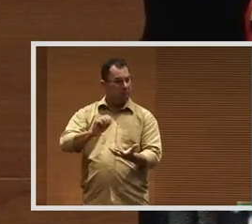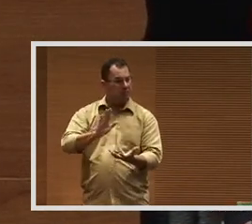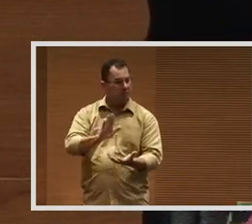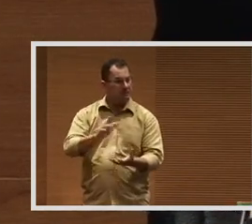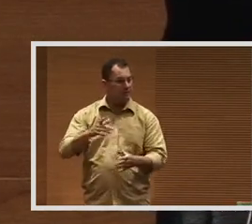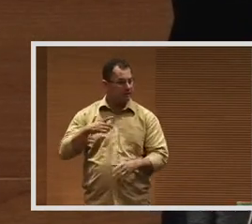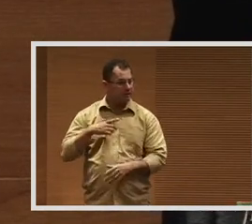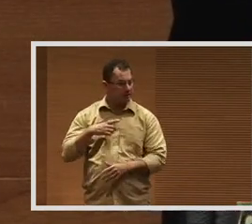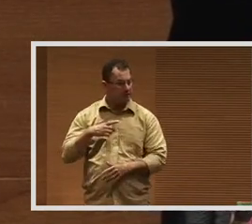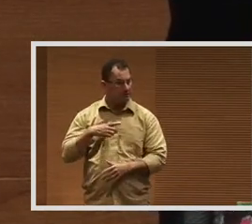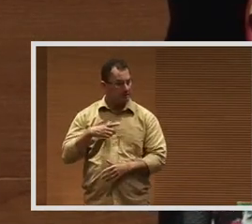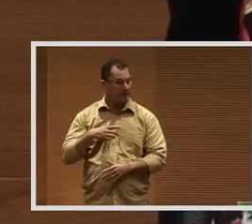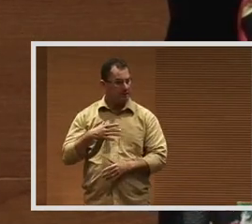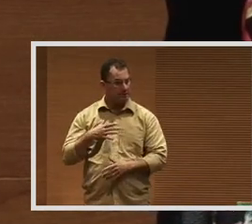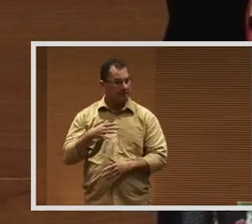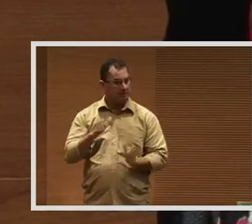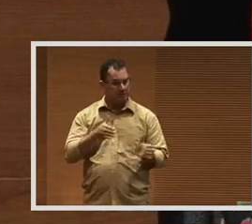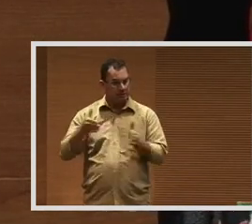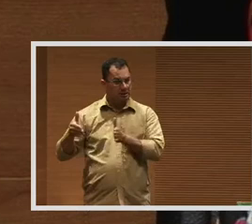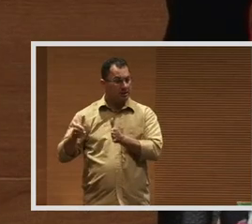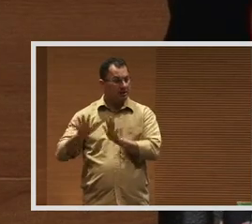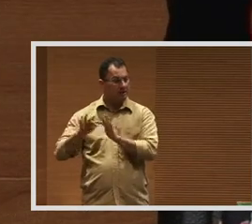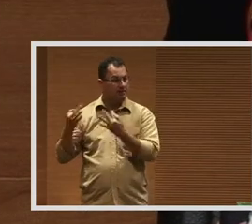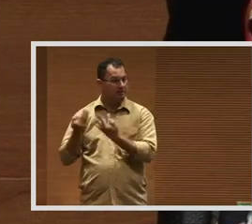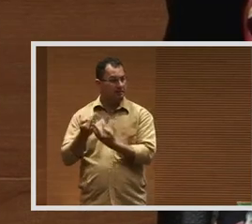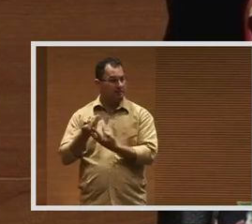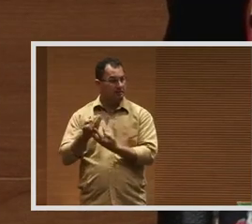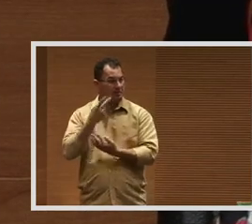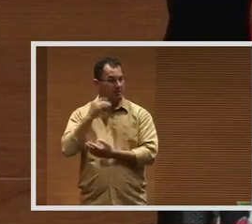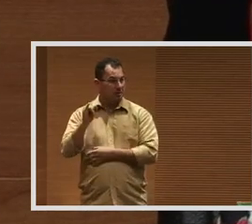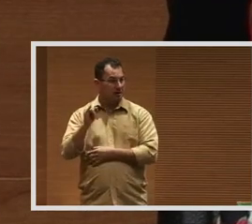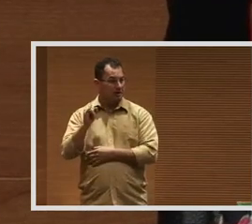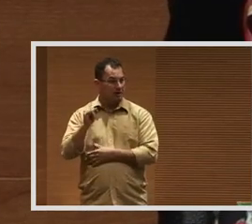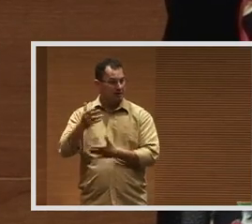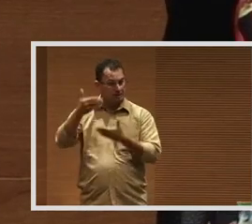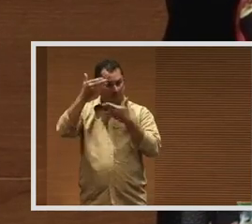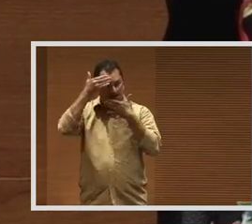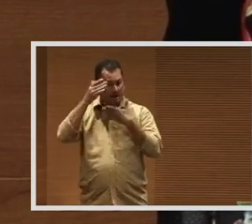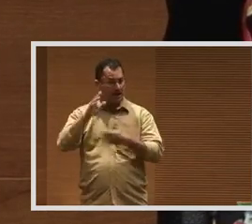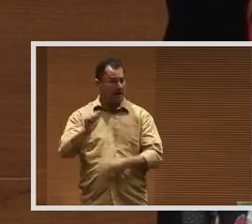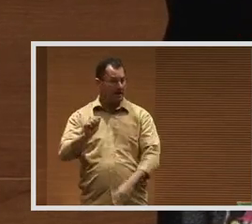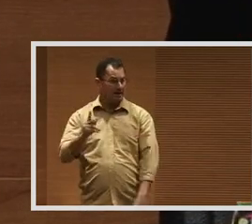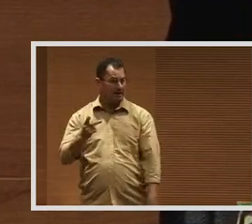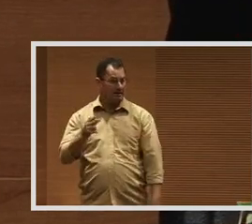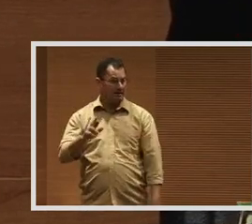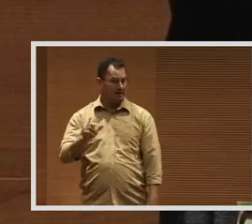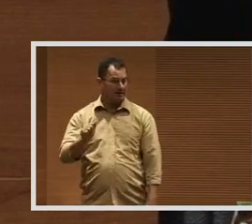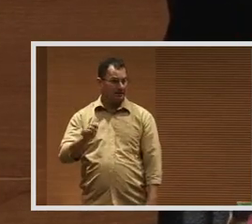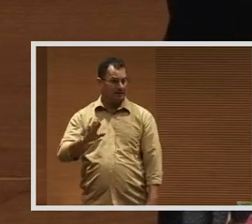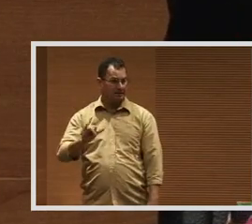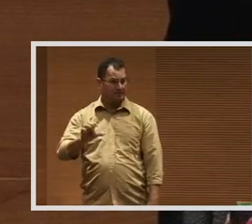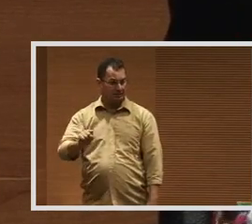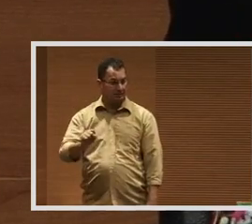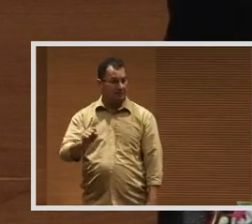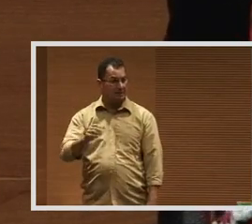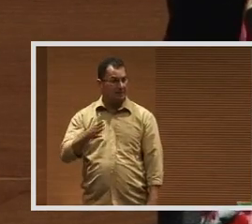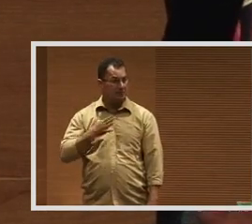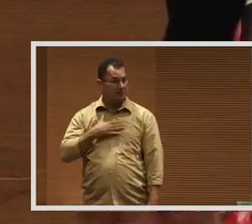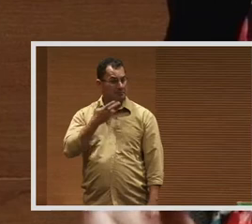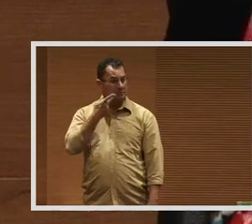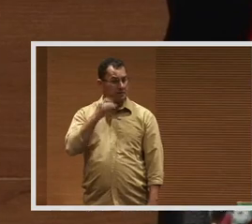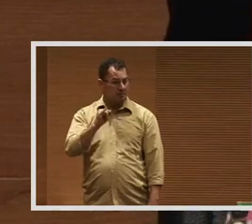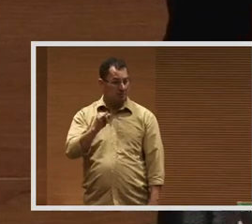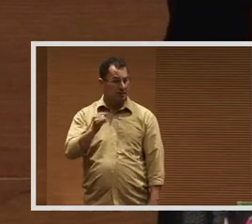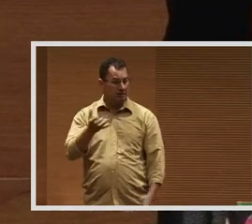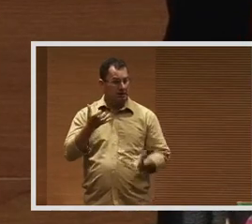uma do lado do meu pai são árabes, E meu pai queria estudar medicina, não estudou, né? A minha geração